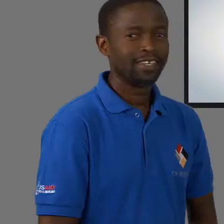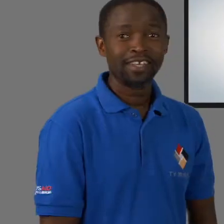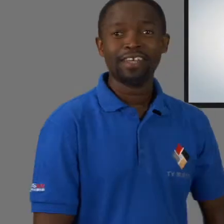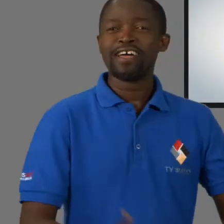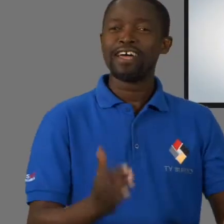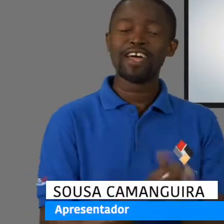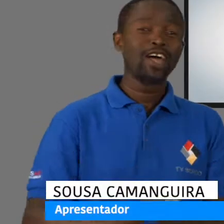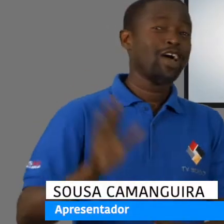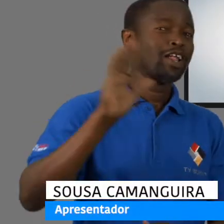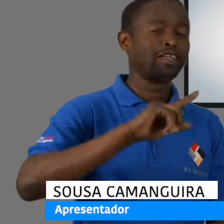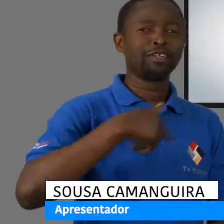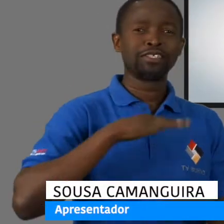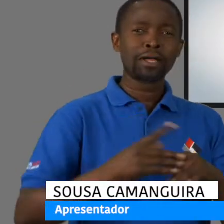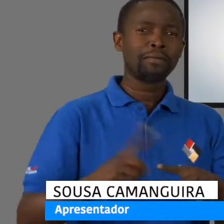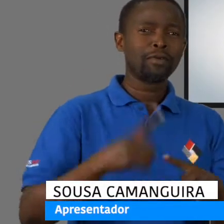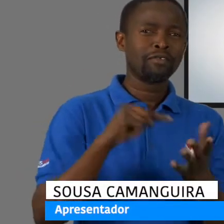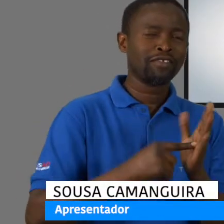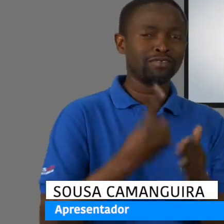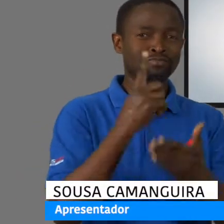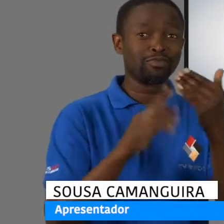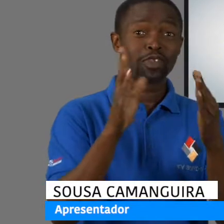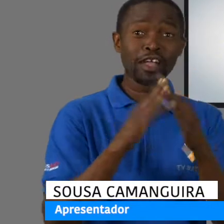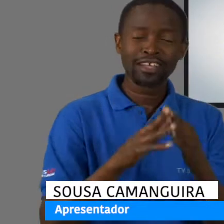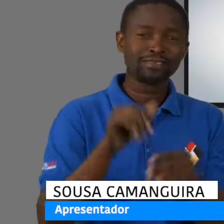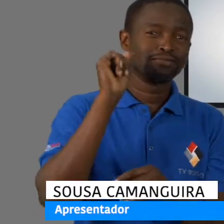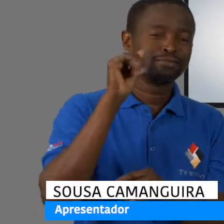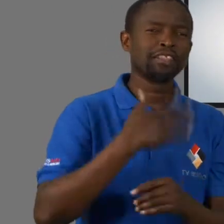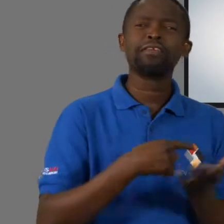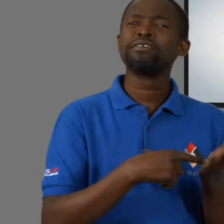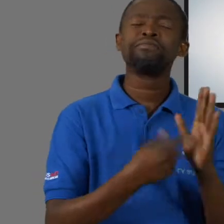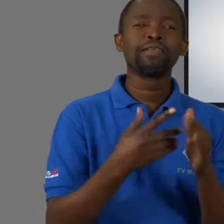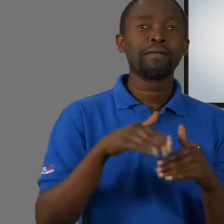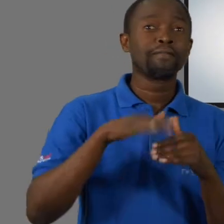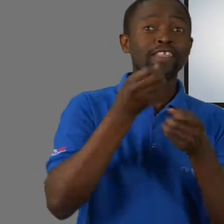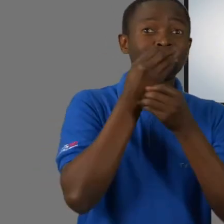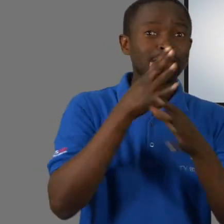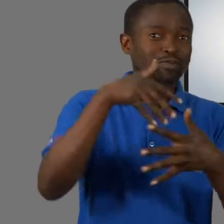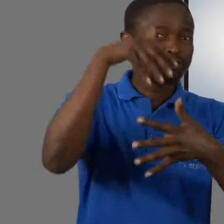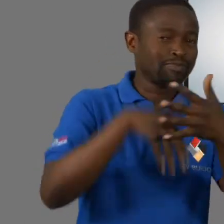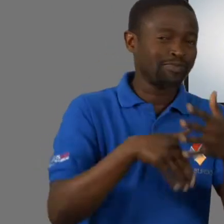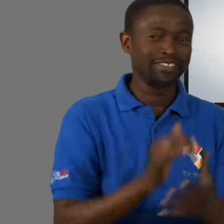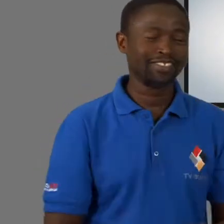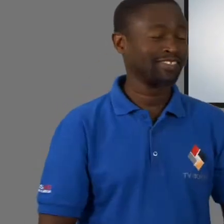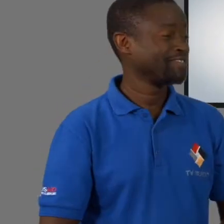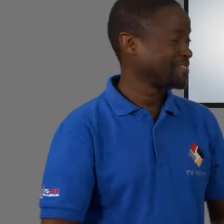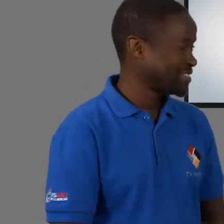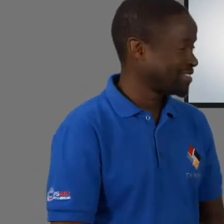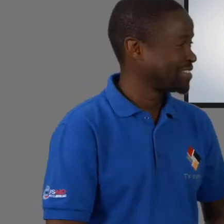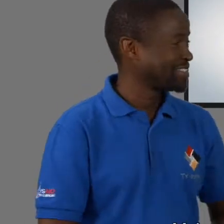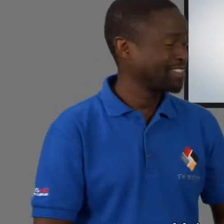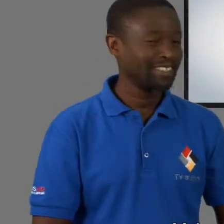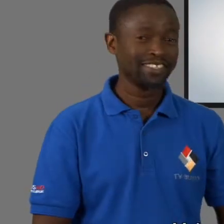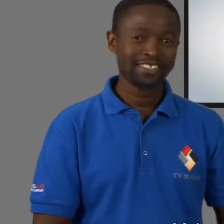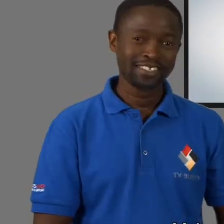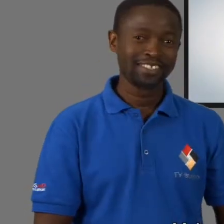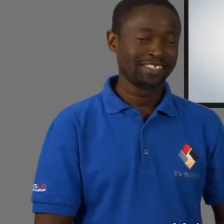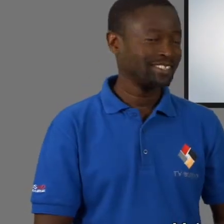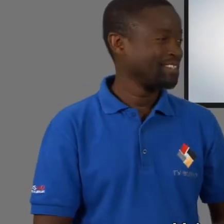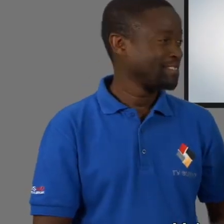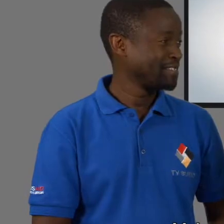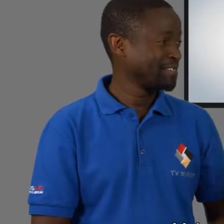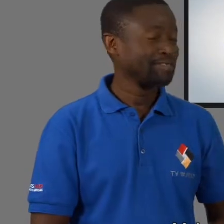Olá! Uma vez mais, entramos na sua casa para lhe trazer o melhor da atualidade informativa. Veja